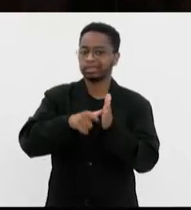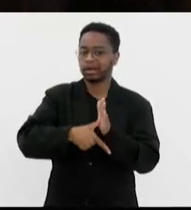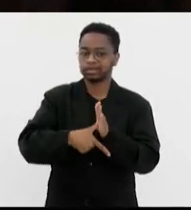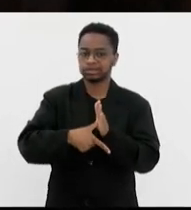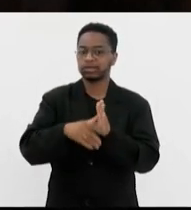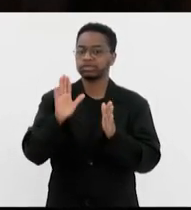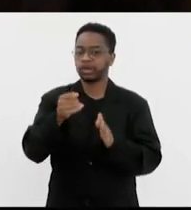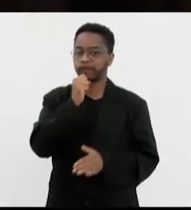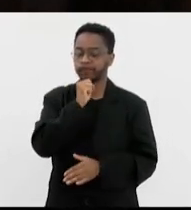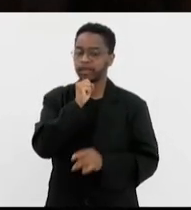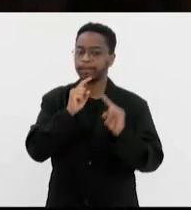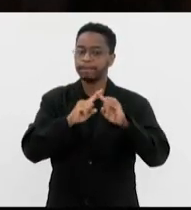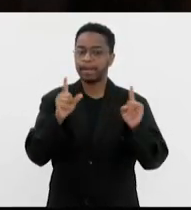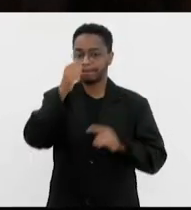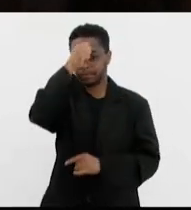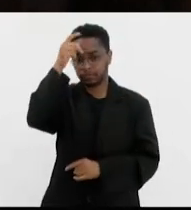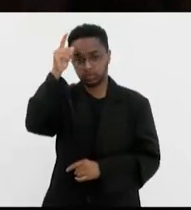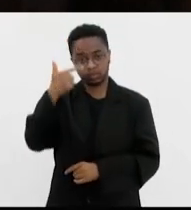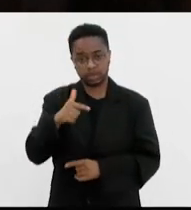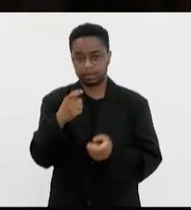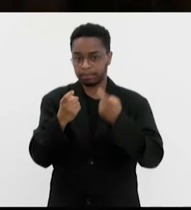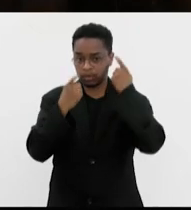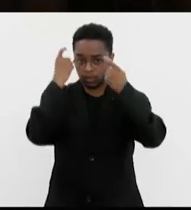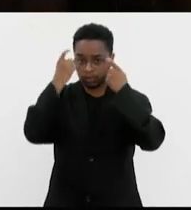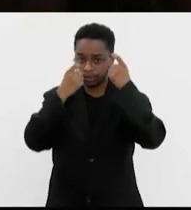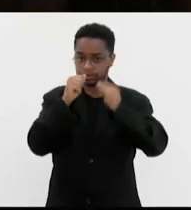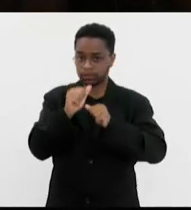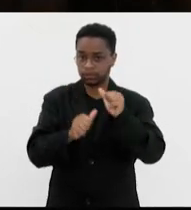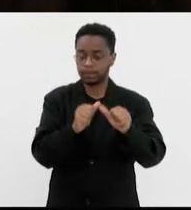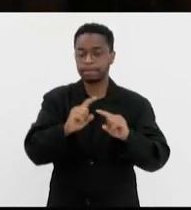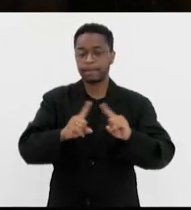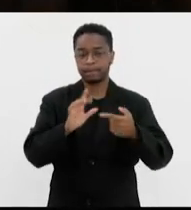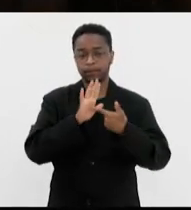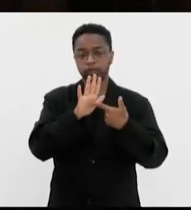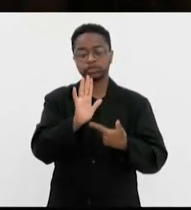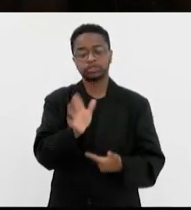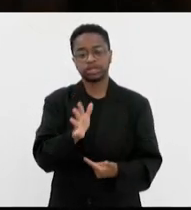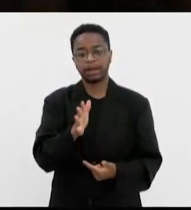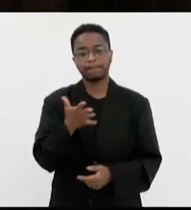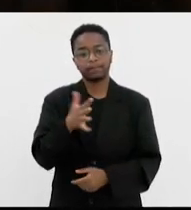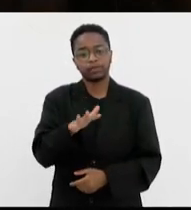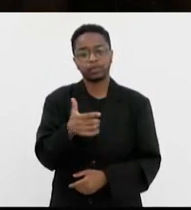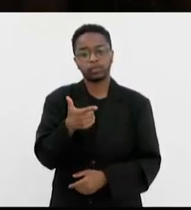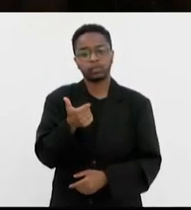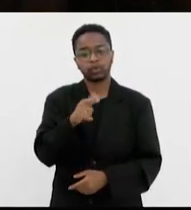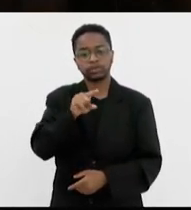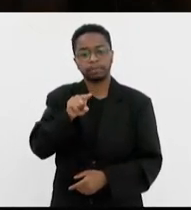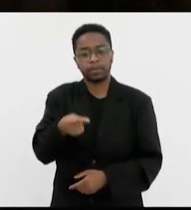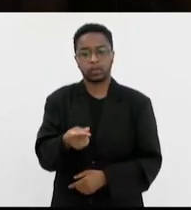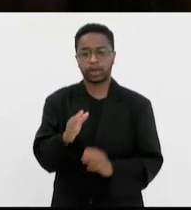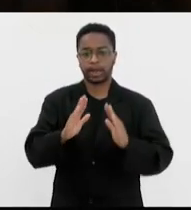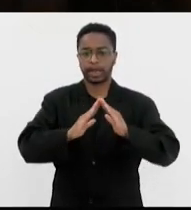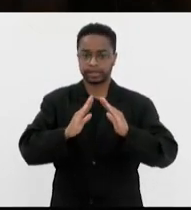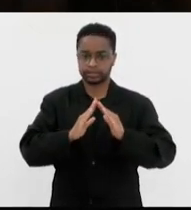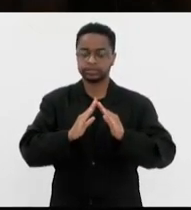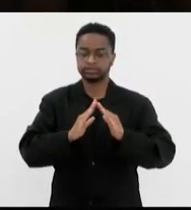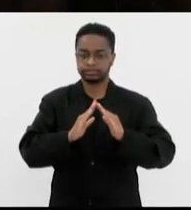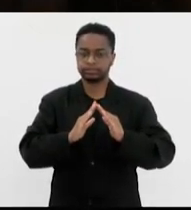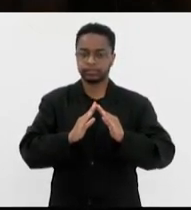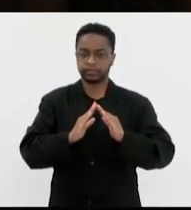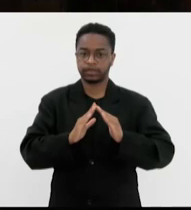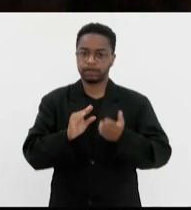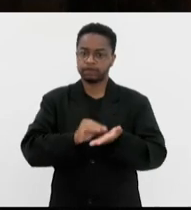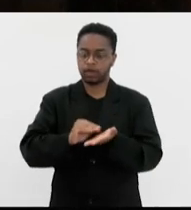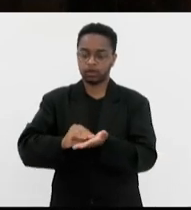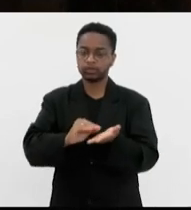prefeitura não se preocupou em atualizar, já apontavam lá cerca de 12 mil moradias no déficit habitacional. Isso